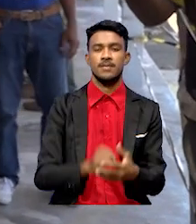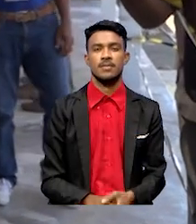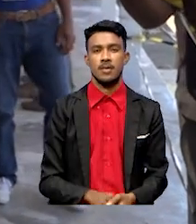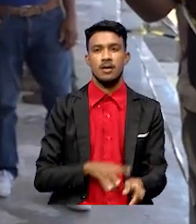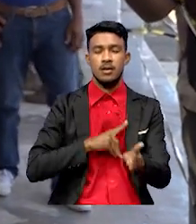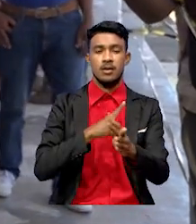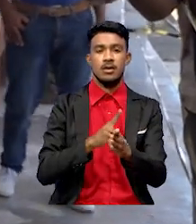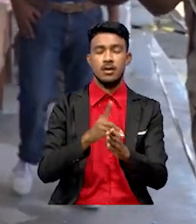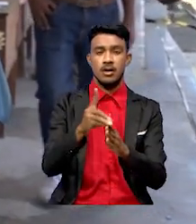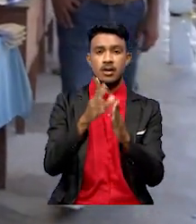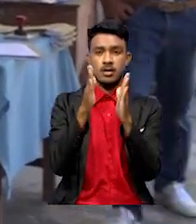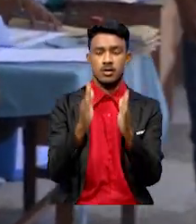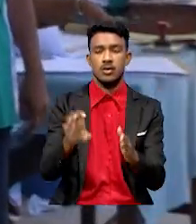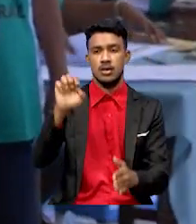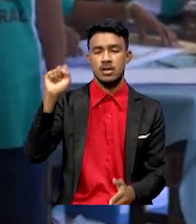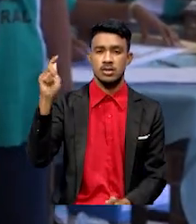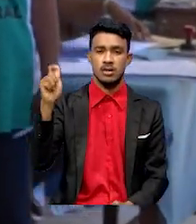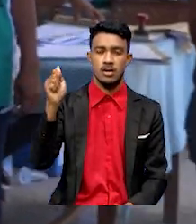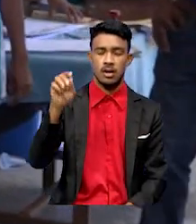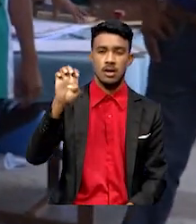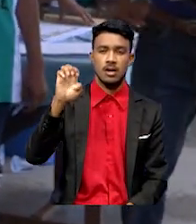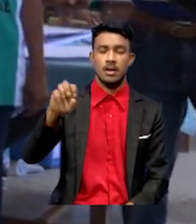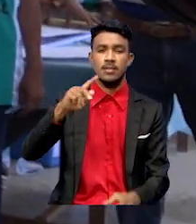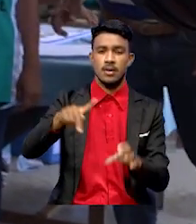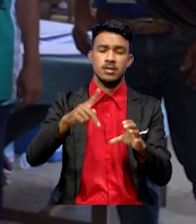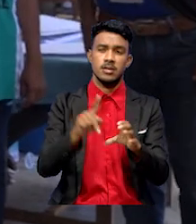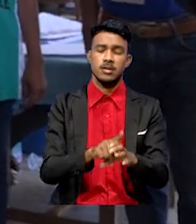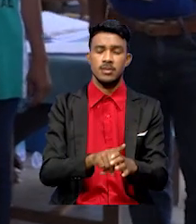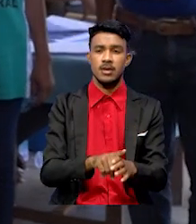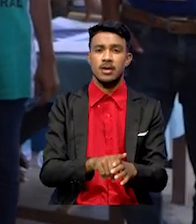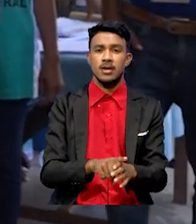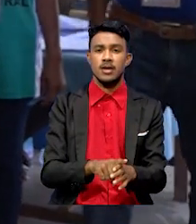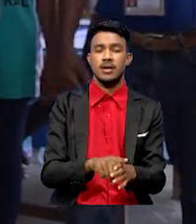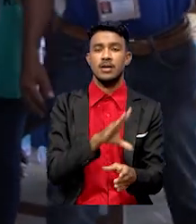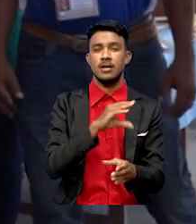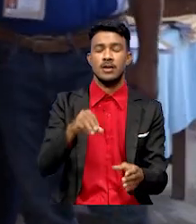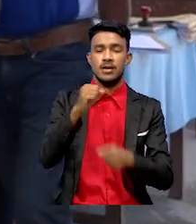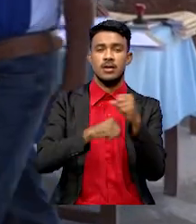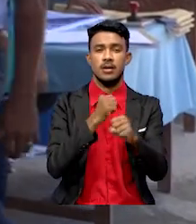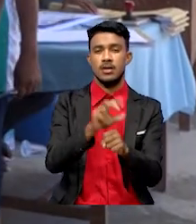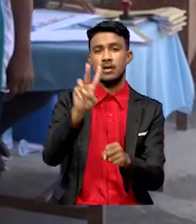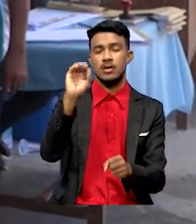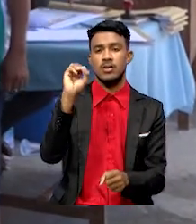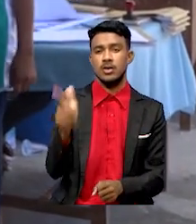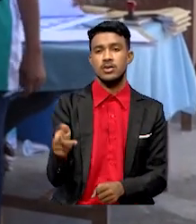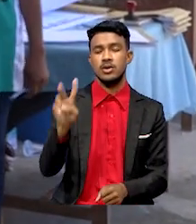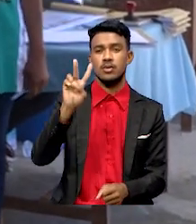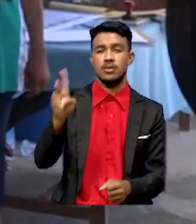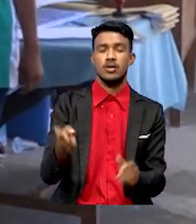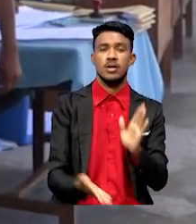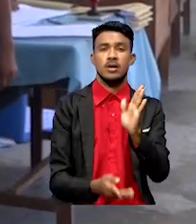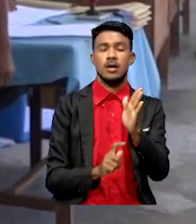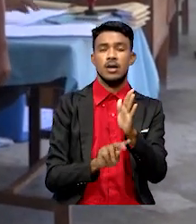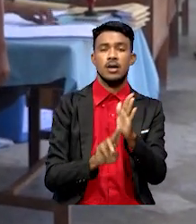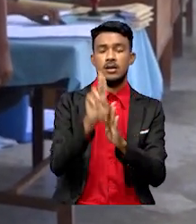Diretor Geral Stein clarifica tasa participação e eleição tinan rihun rua ronulu residuane asliu banhira compara